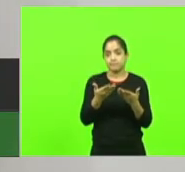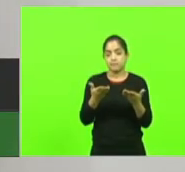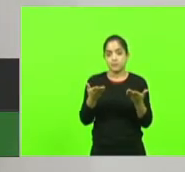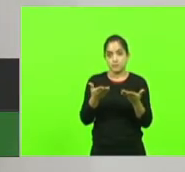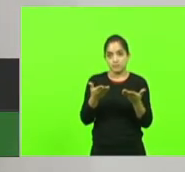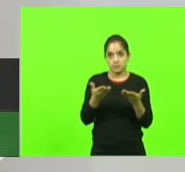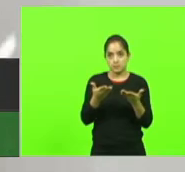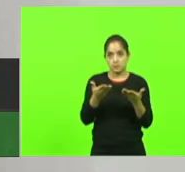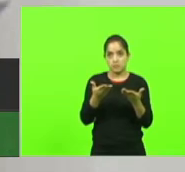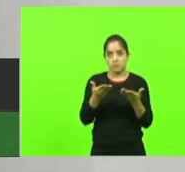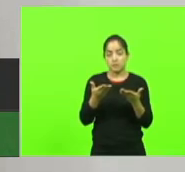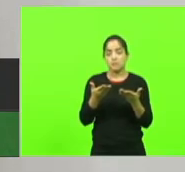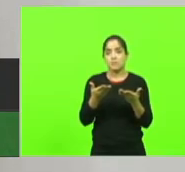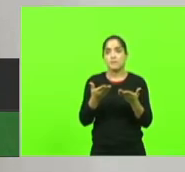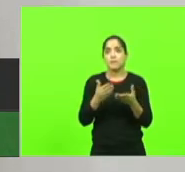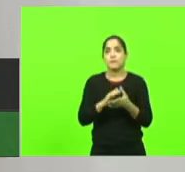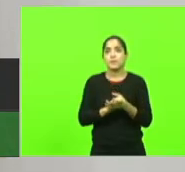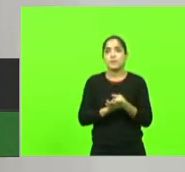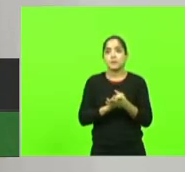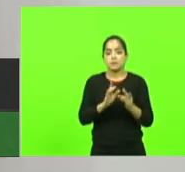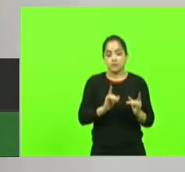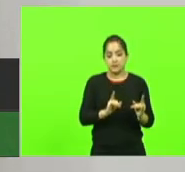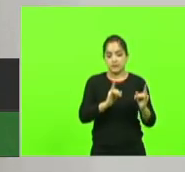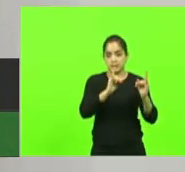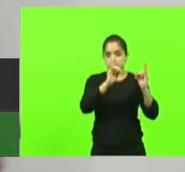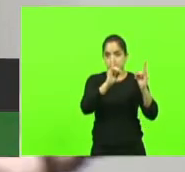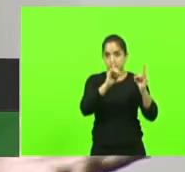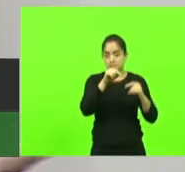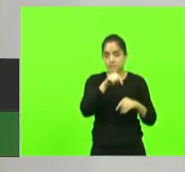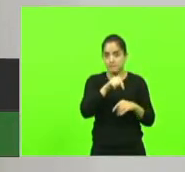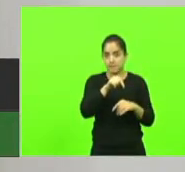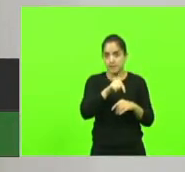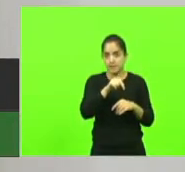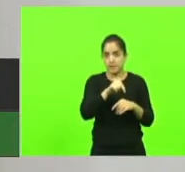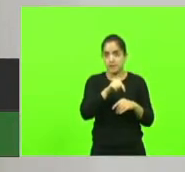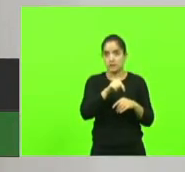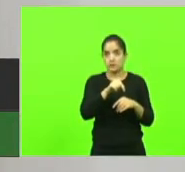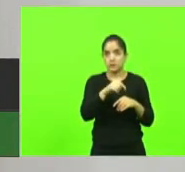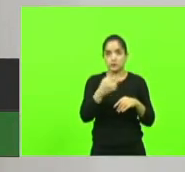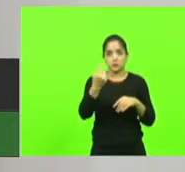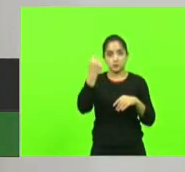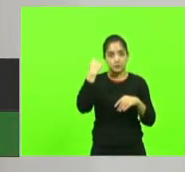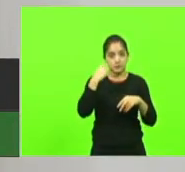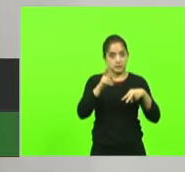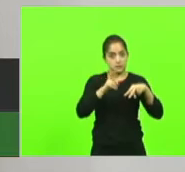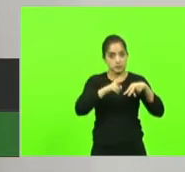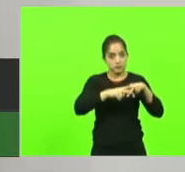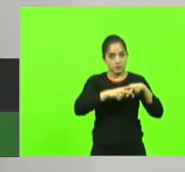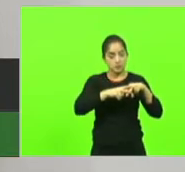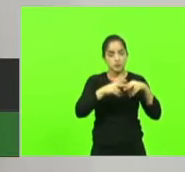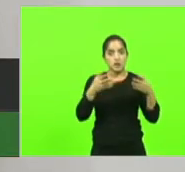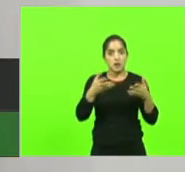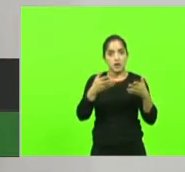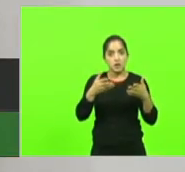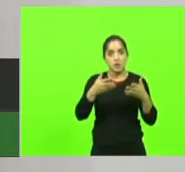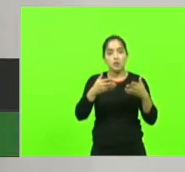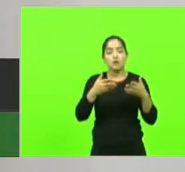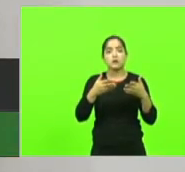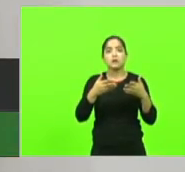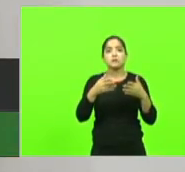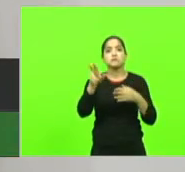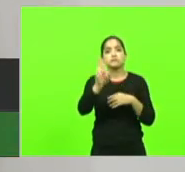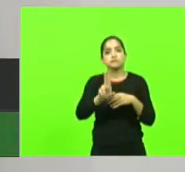o antigo prédio do presídio do Matadouro para a associação